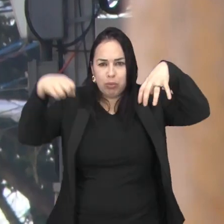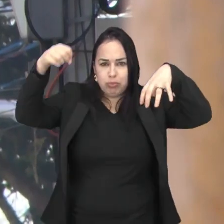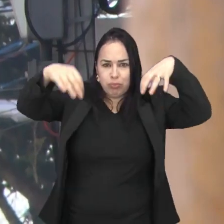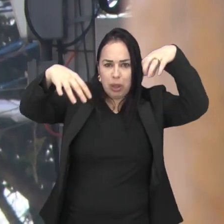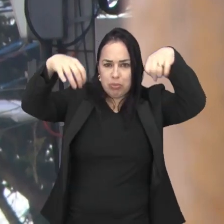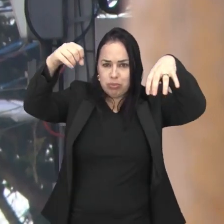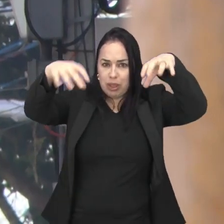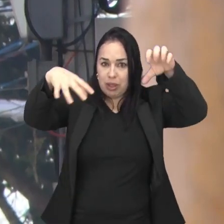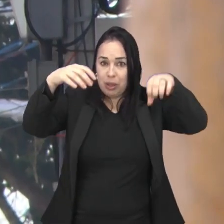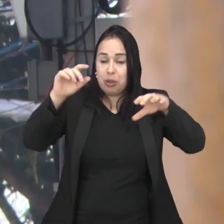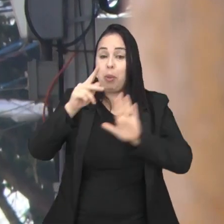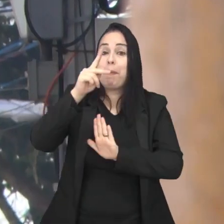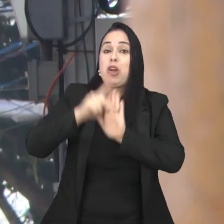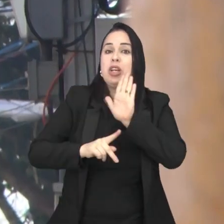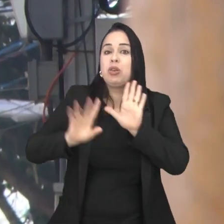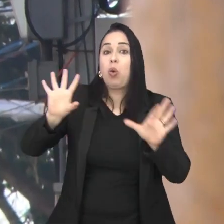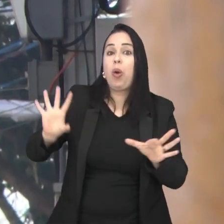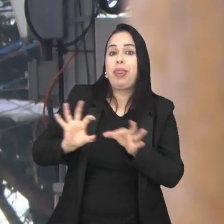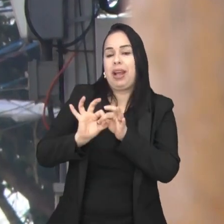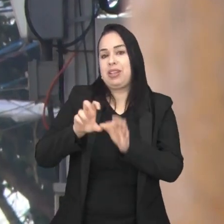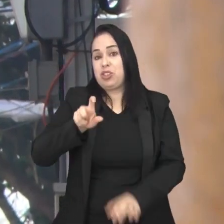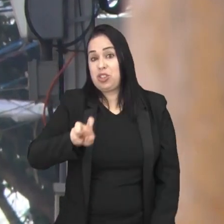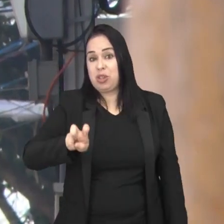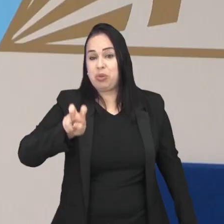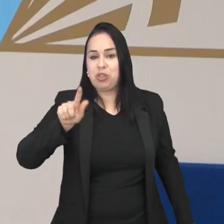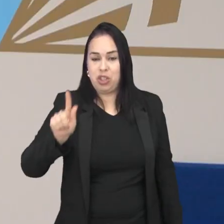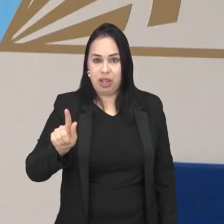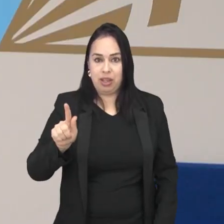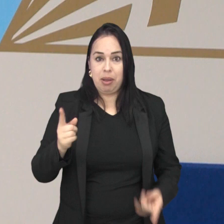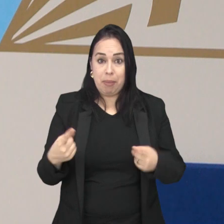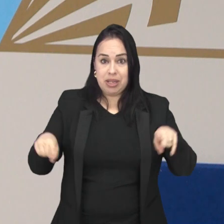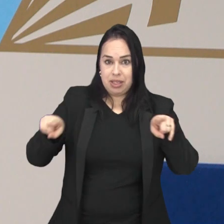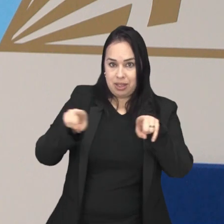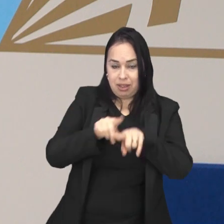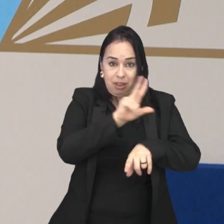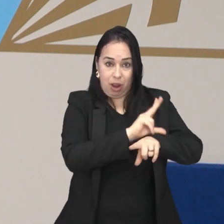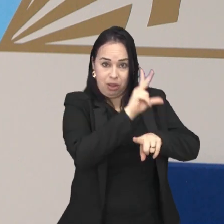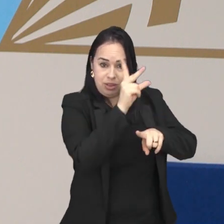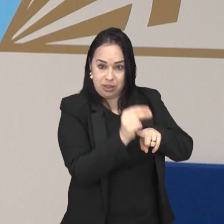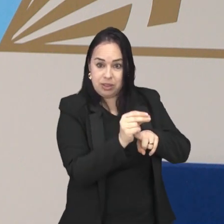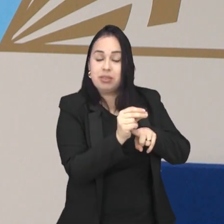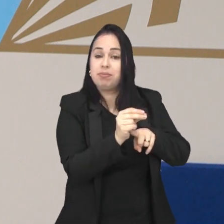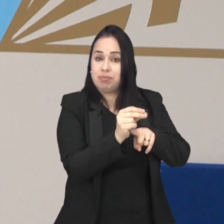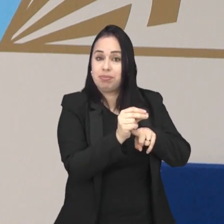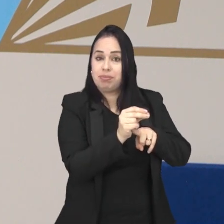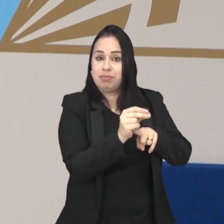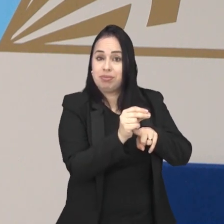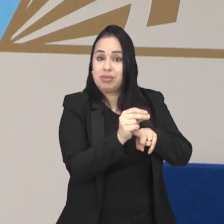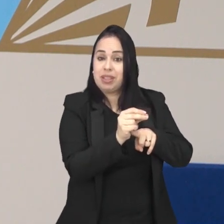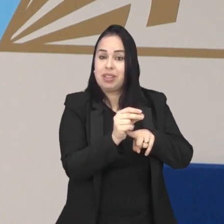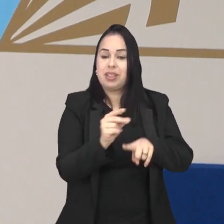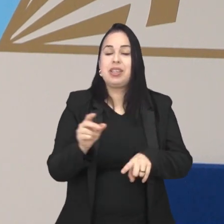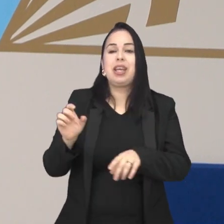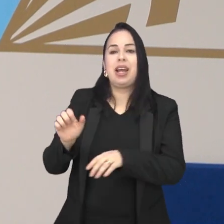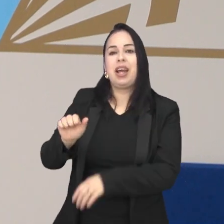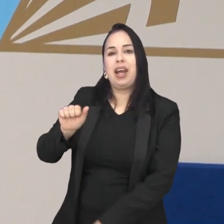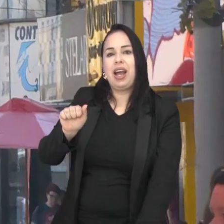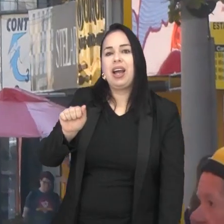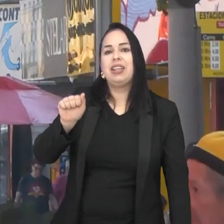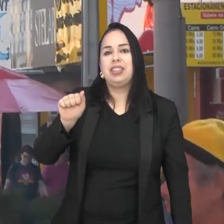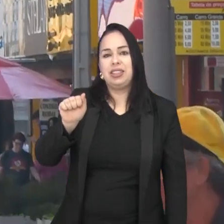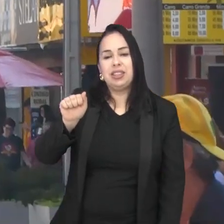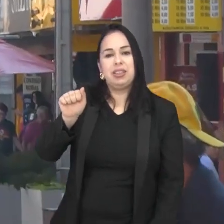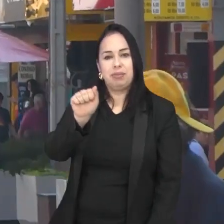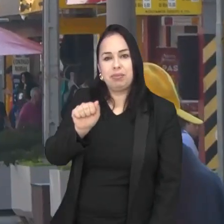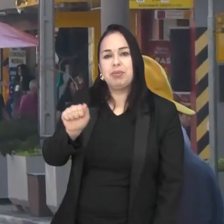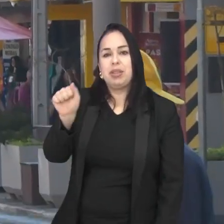que integram o projeto chamado Conecta 5G, que faz parte de uma parceria entre o Parque Tecnológico de São José e